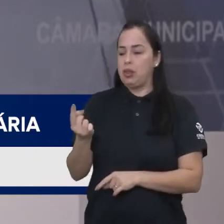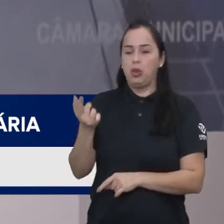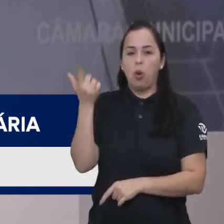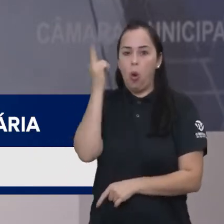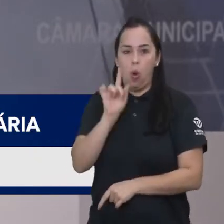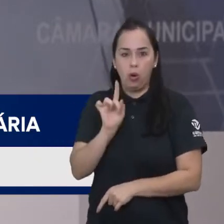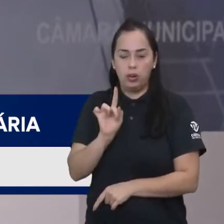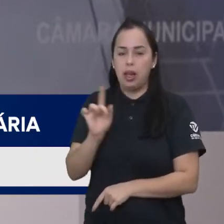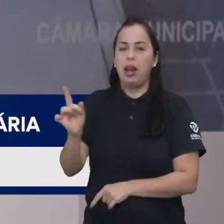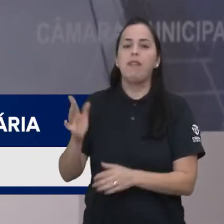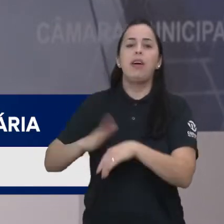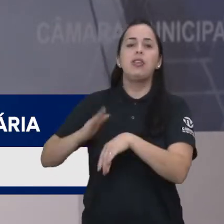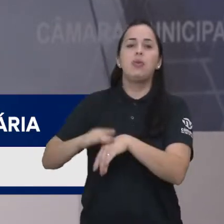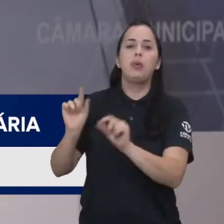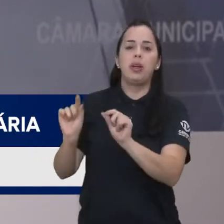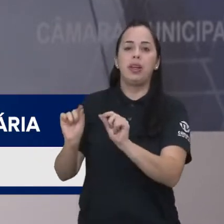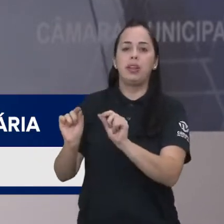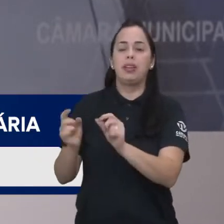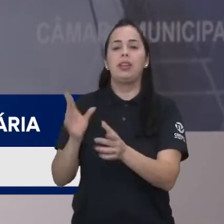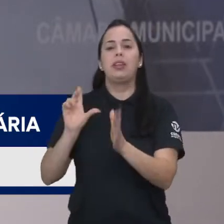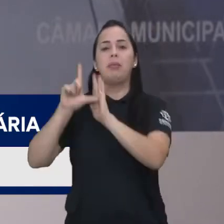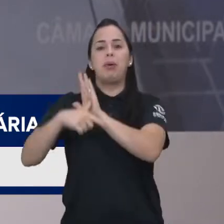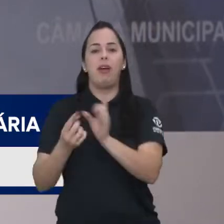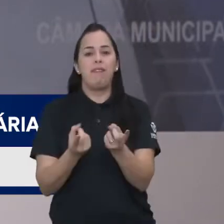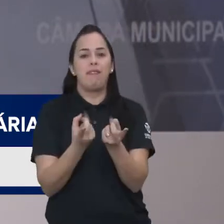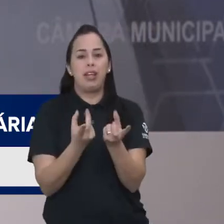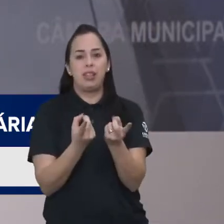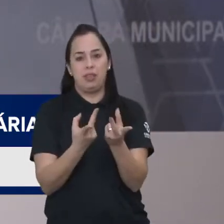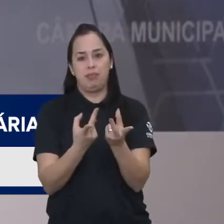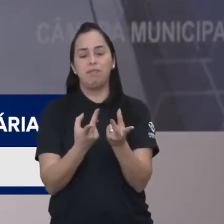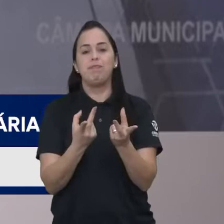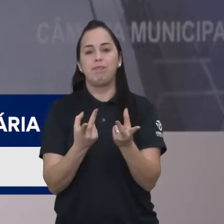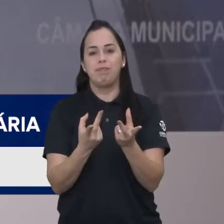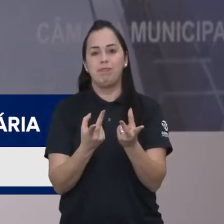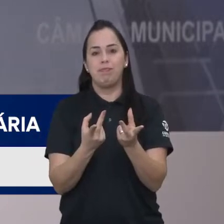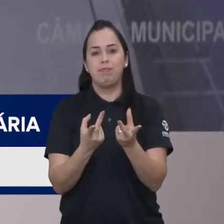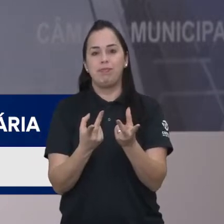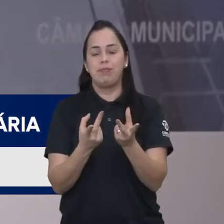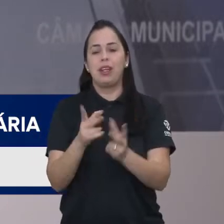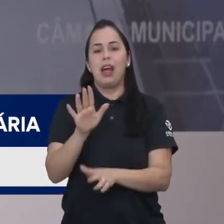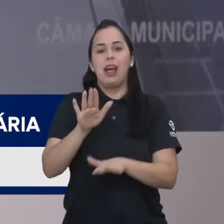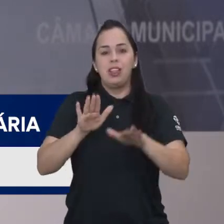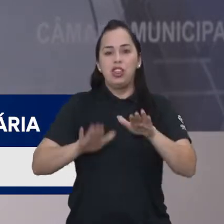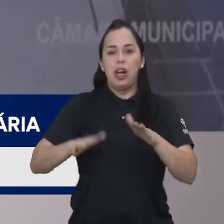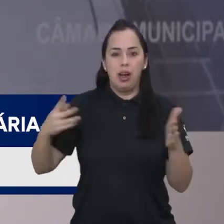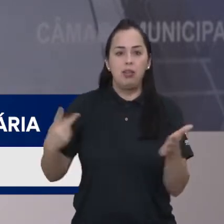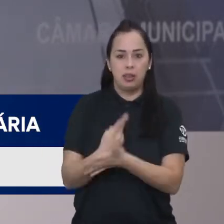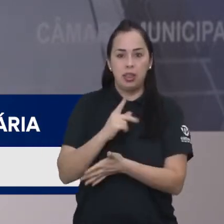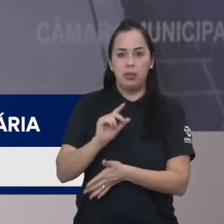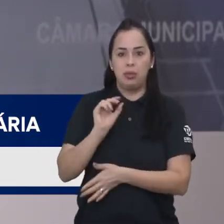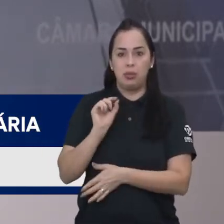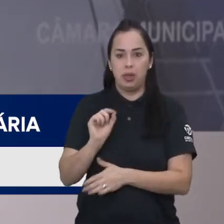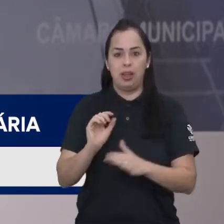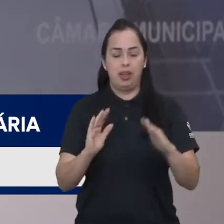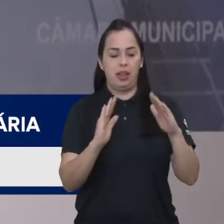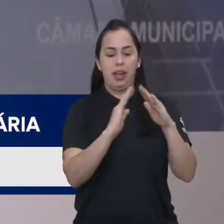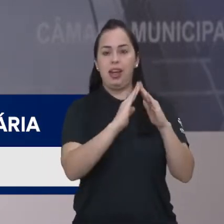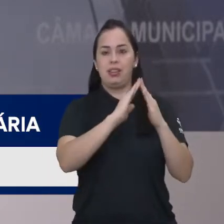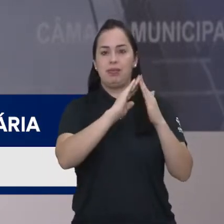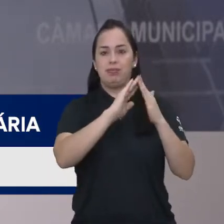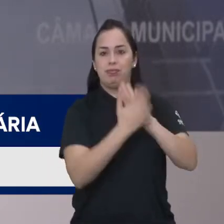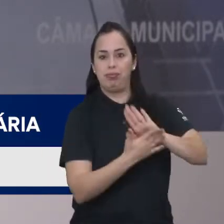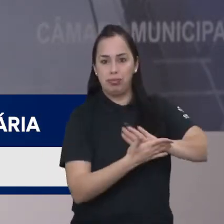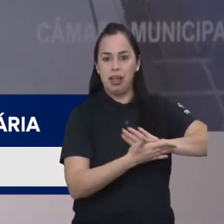jeito, o que ela faz? Ela vende para outro. Uma casa demolida. A já teve casos aqui de demolições em cima de